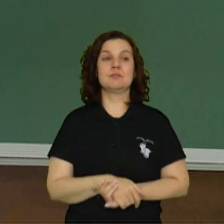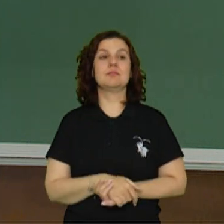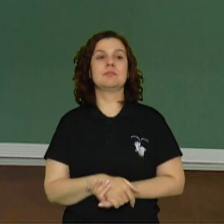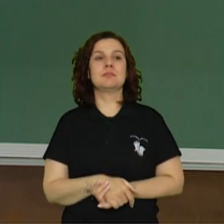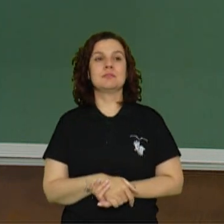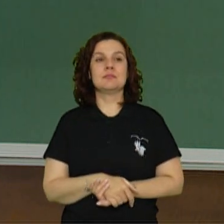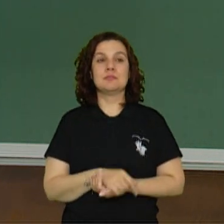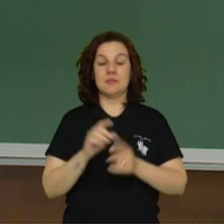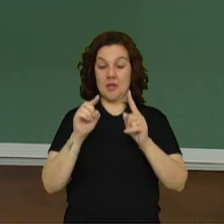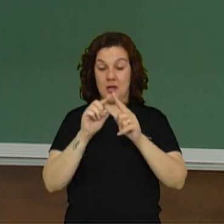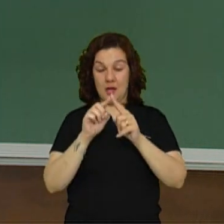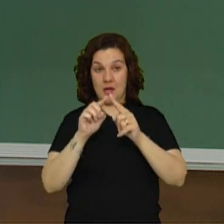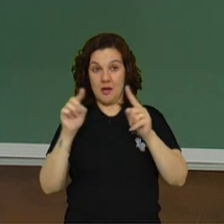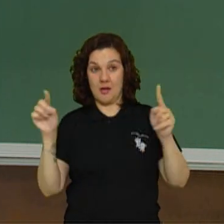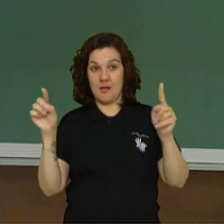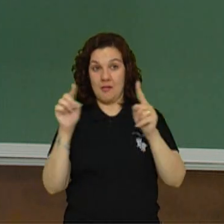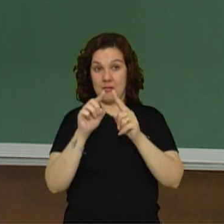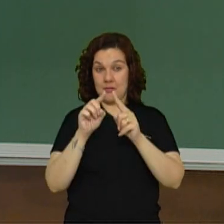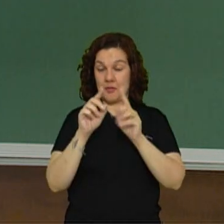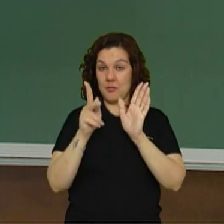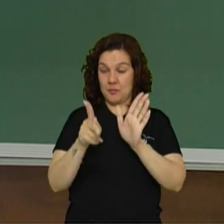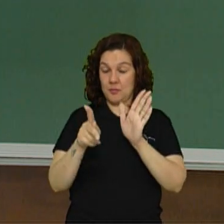A medida